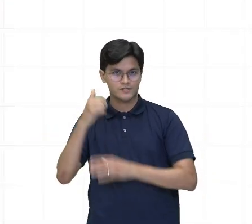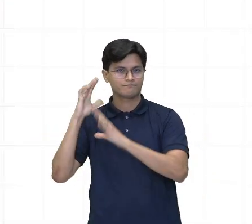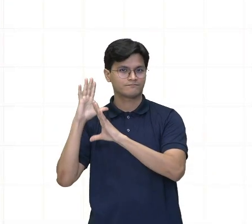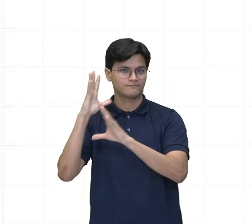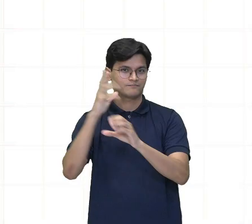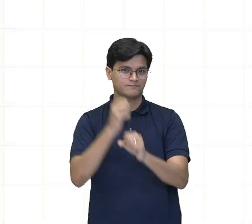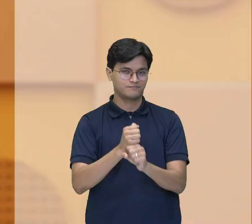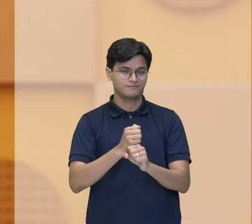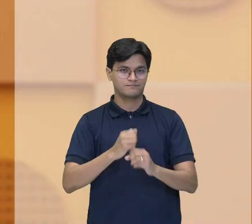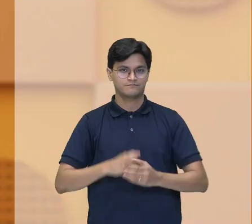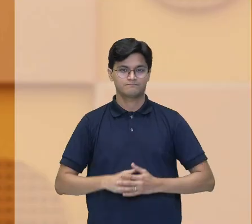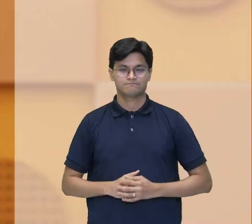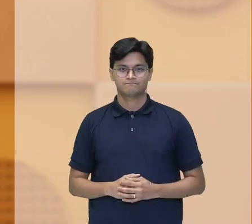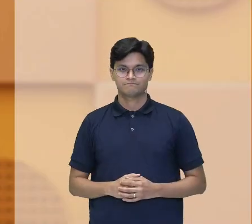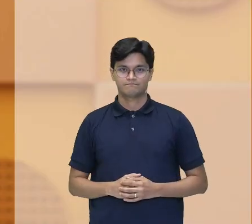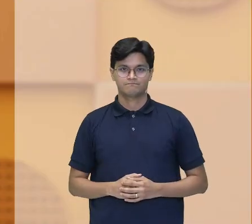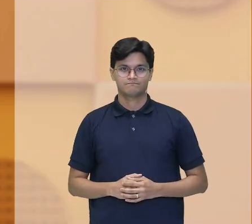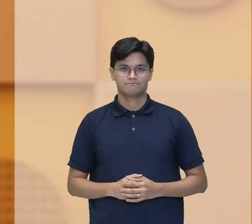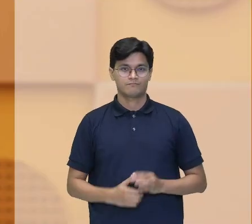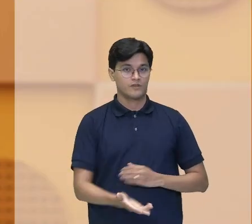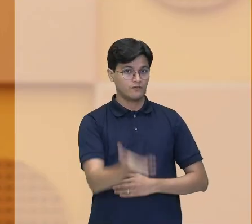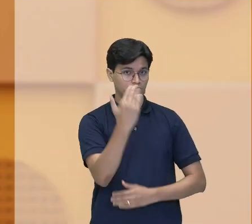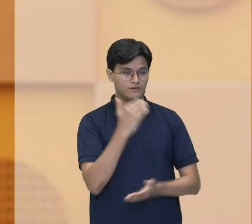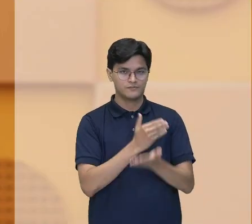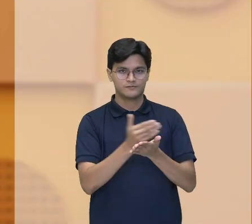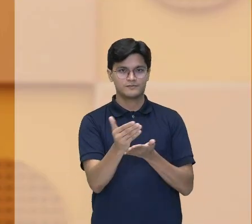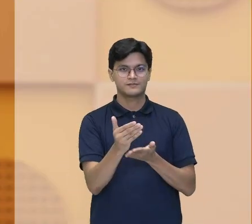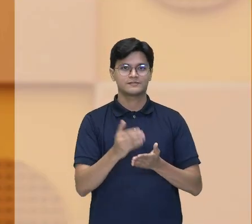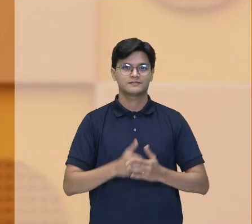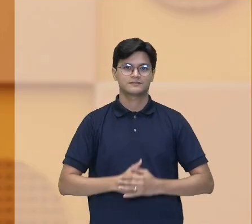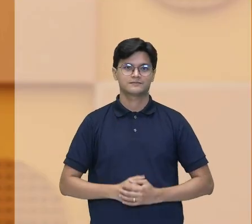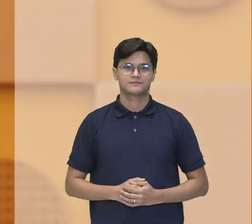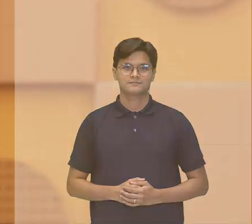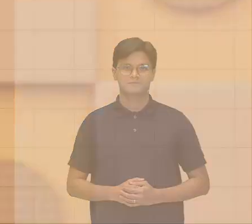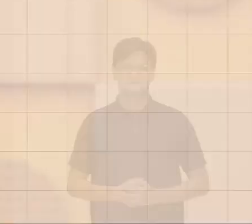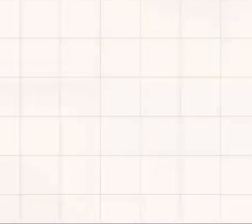e Avaliação. Vamos à nossa revisão?